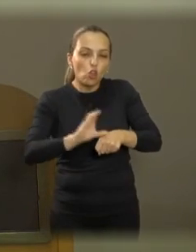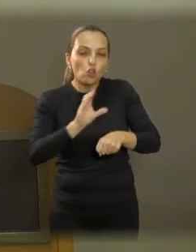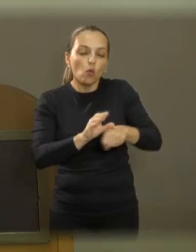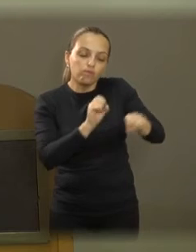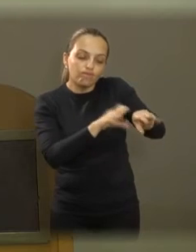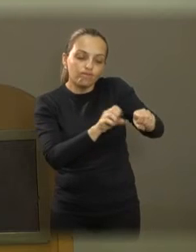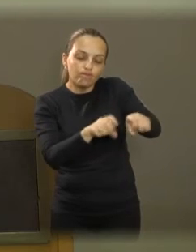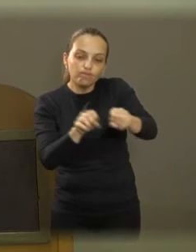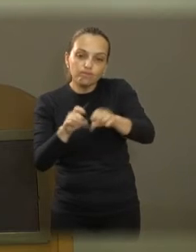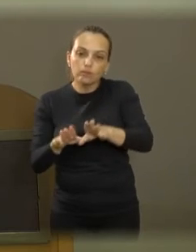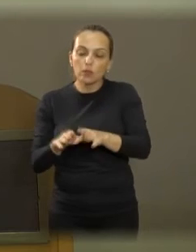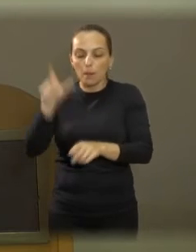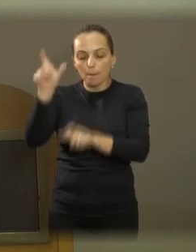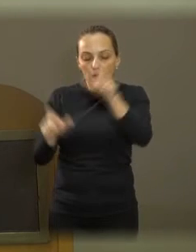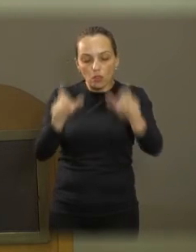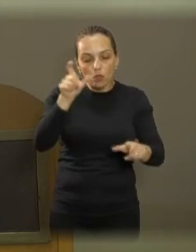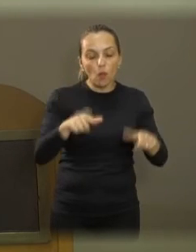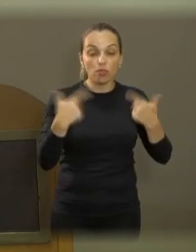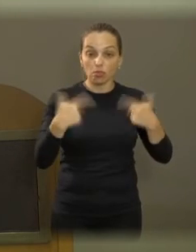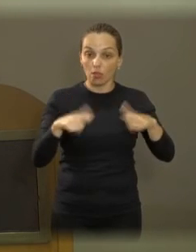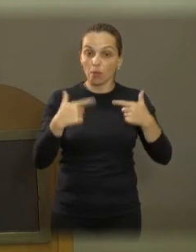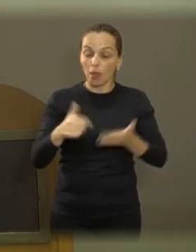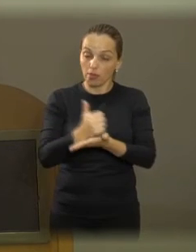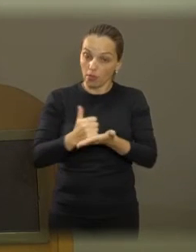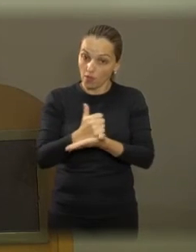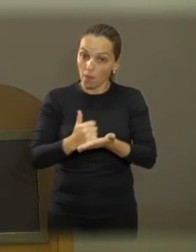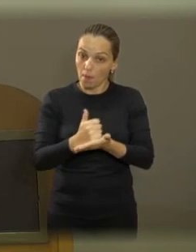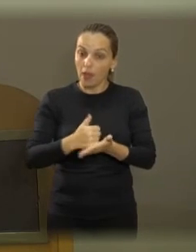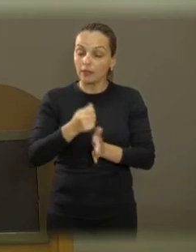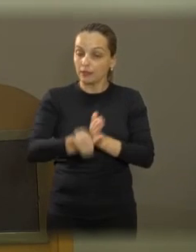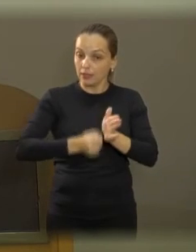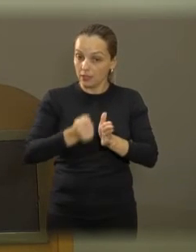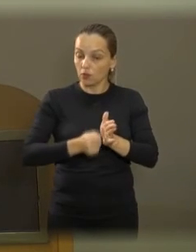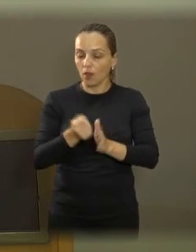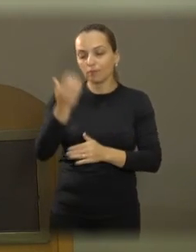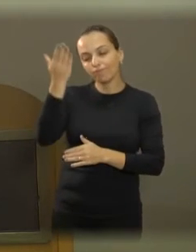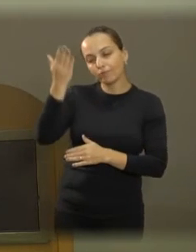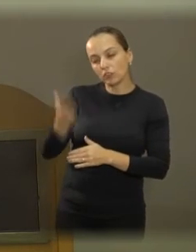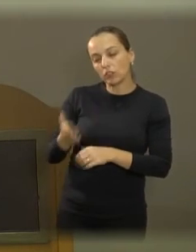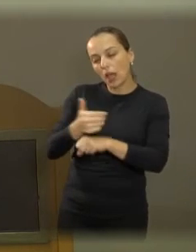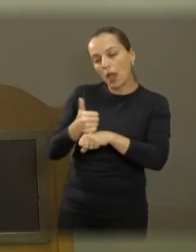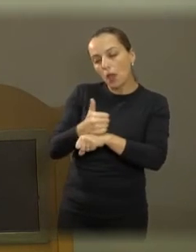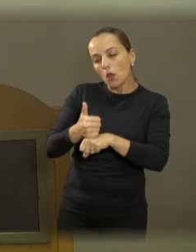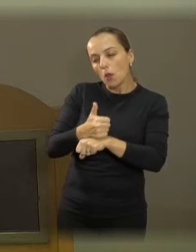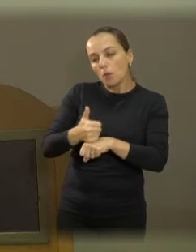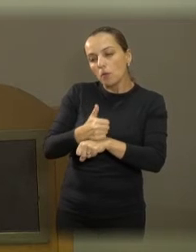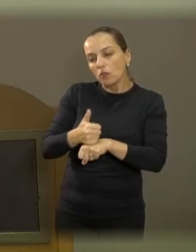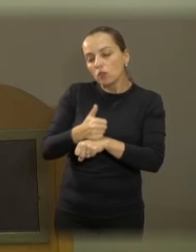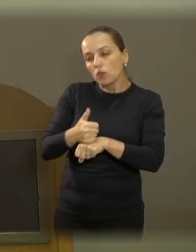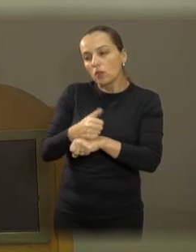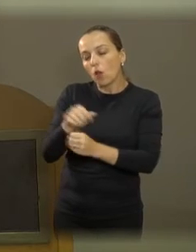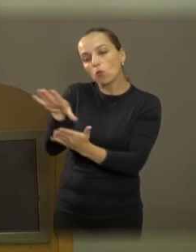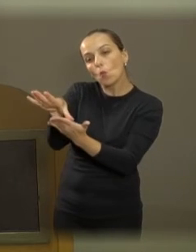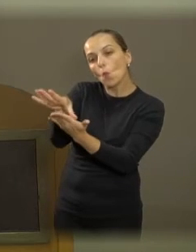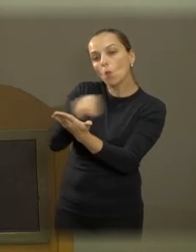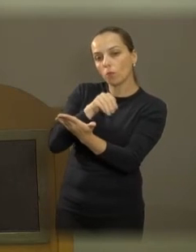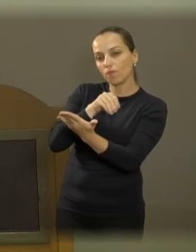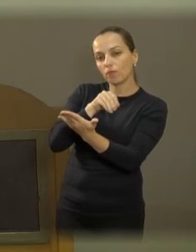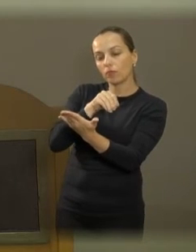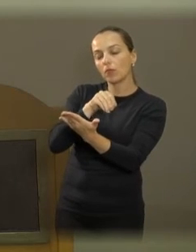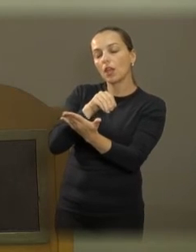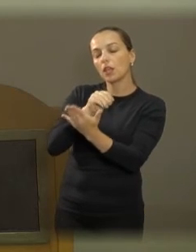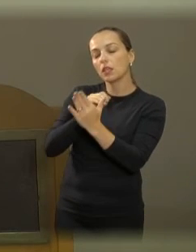região. Doutor, o senhor é um profissional que nos inspira e não há dúvidas que todos os colegas se orgulham do